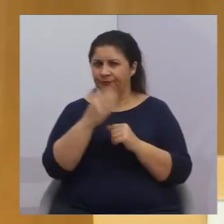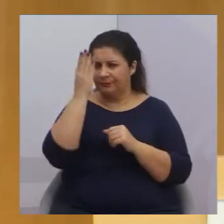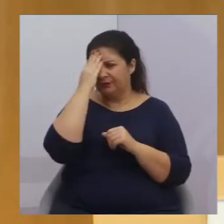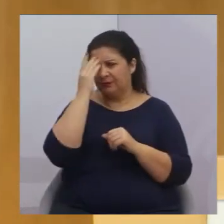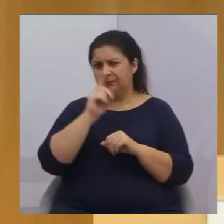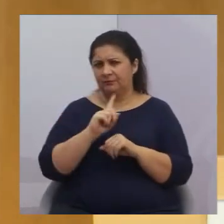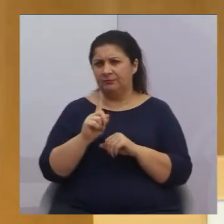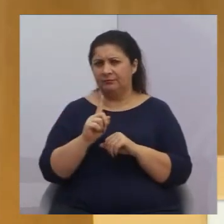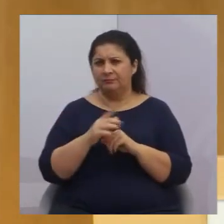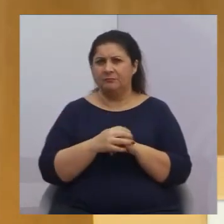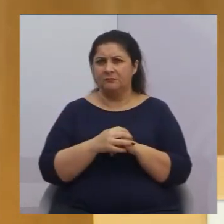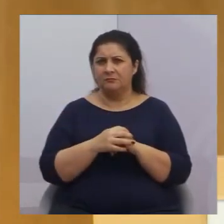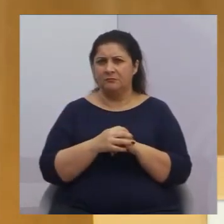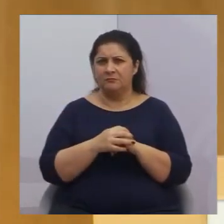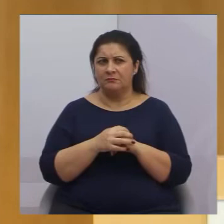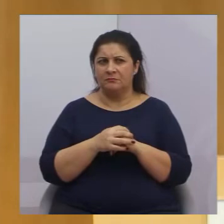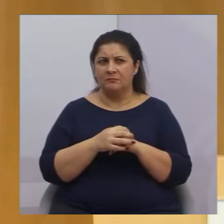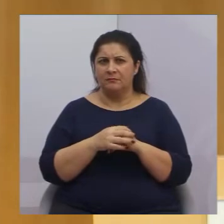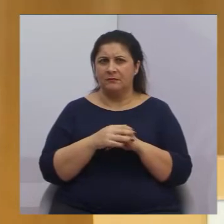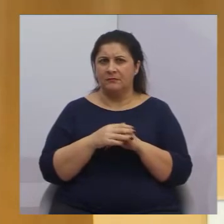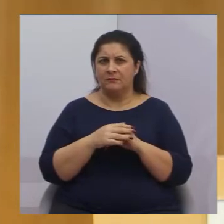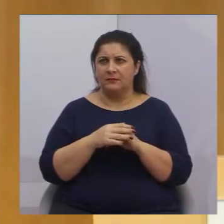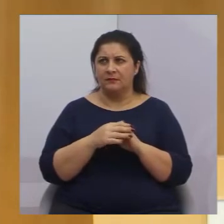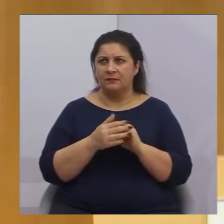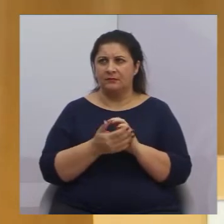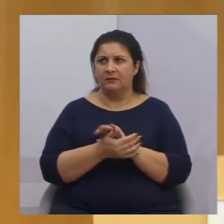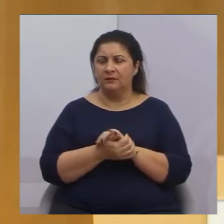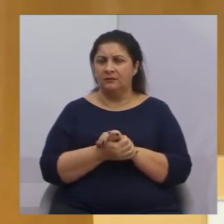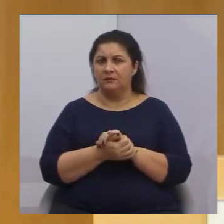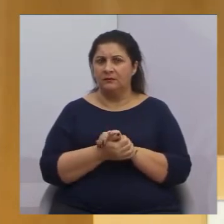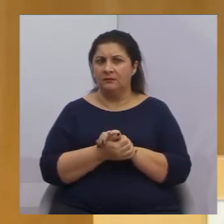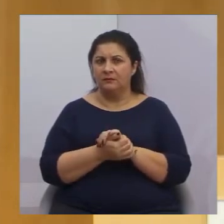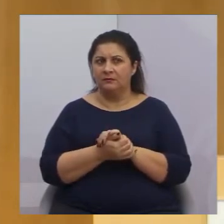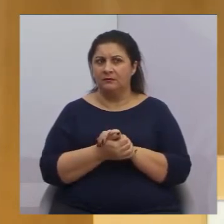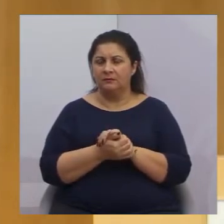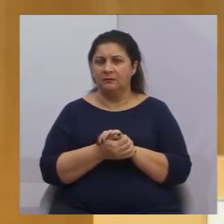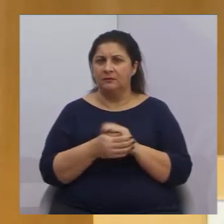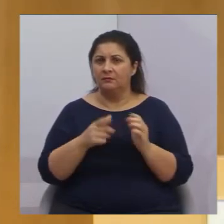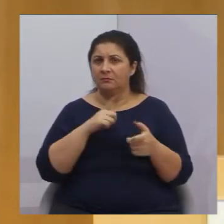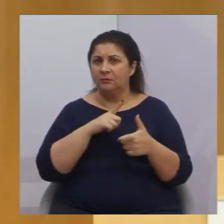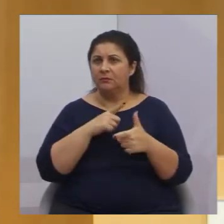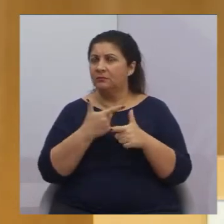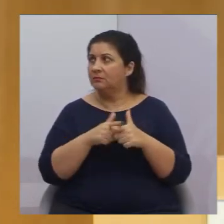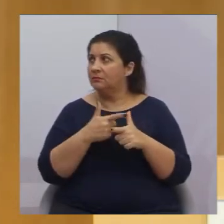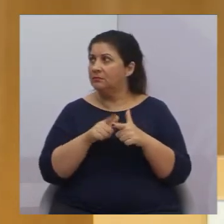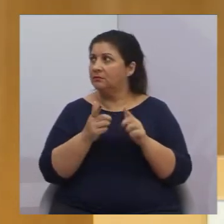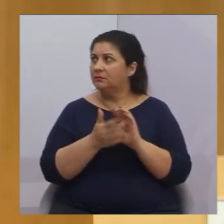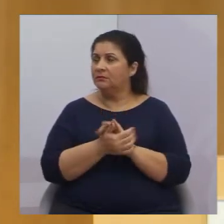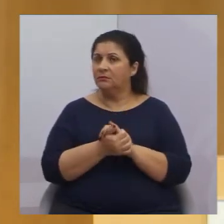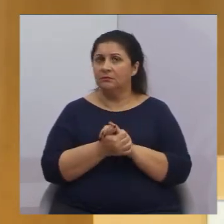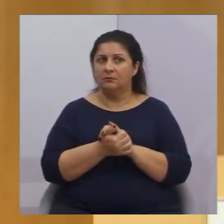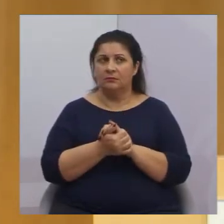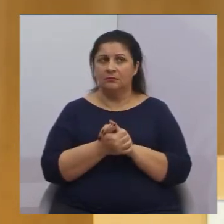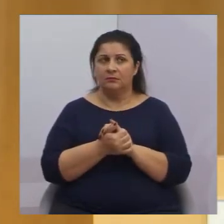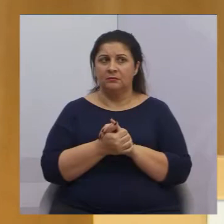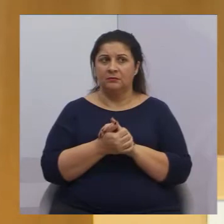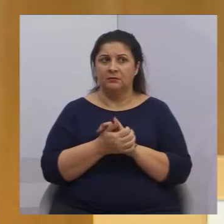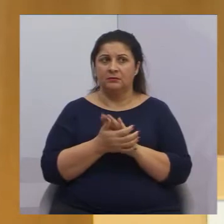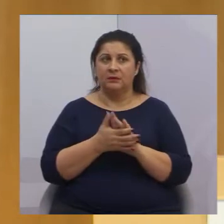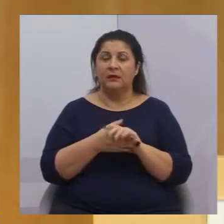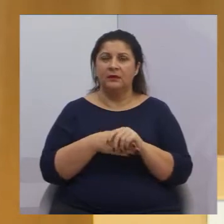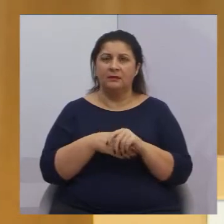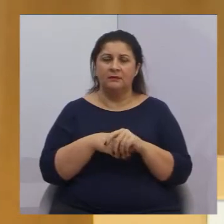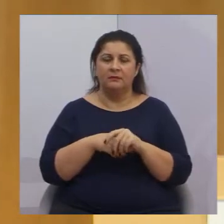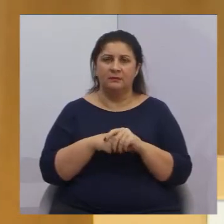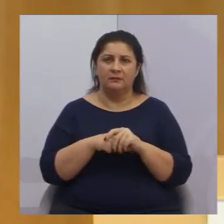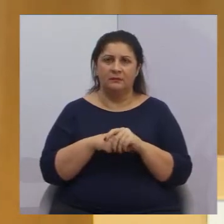forma que funciona. Todos os trabalhos vão ter os seus percalços, vão ter os seus problemas, os seus desafios, né? E como que a gente lida com